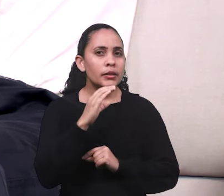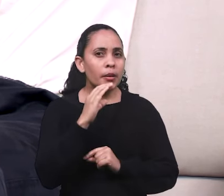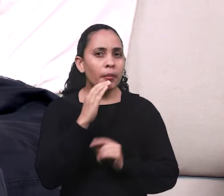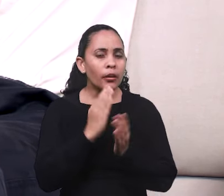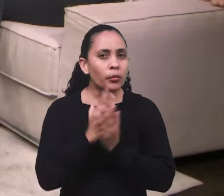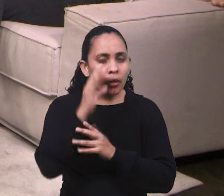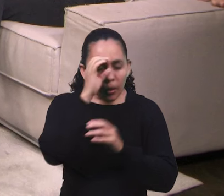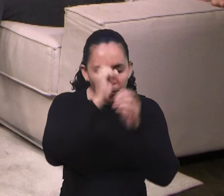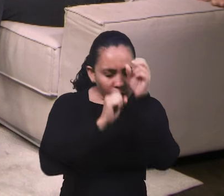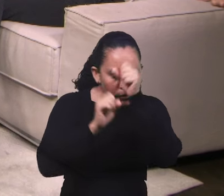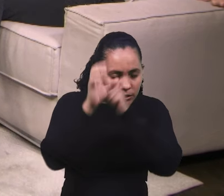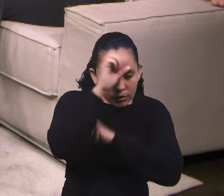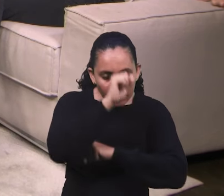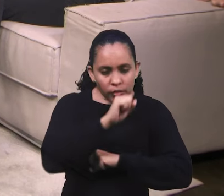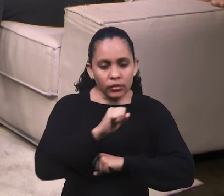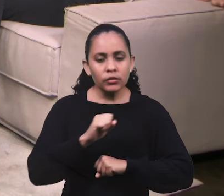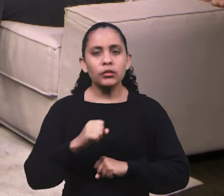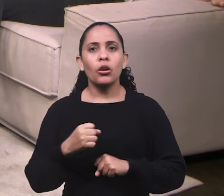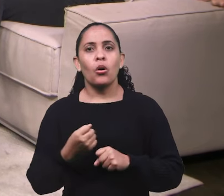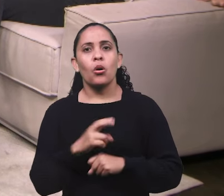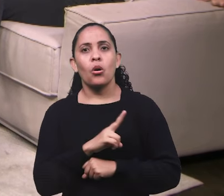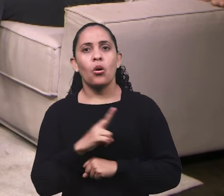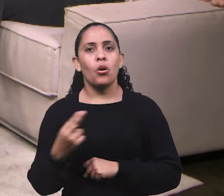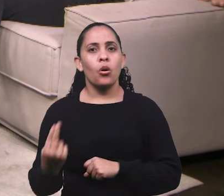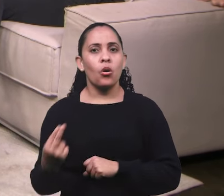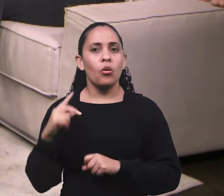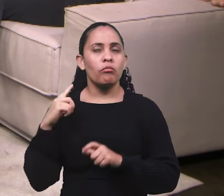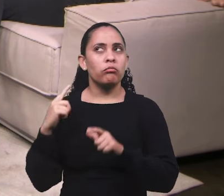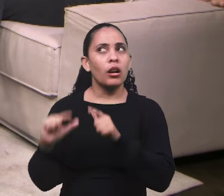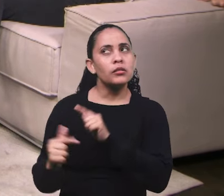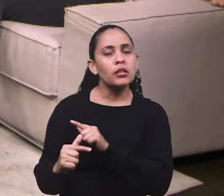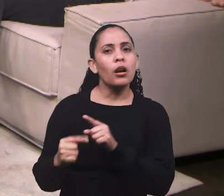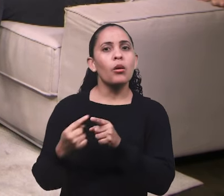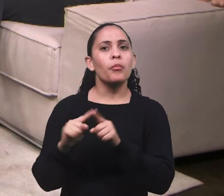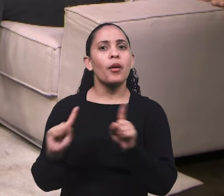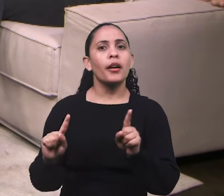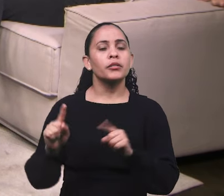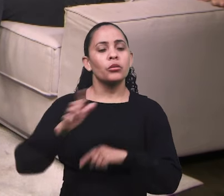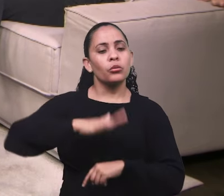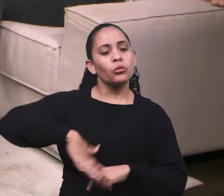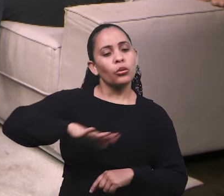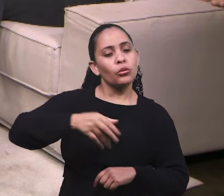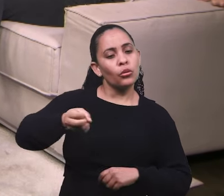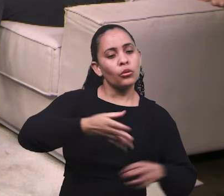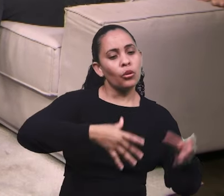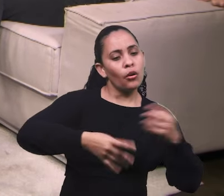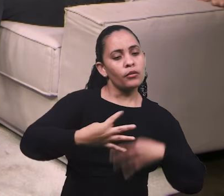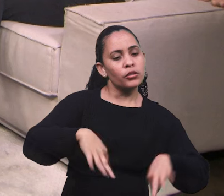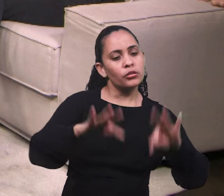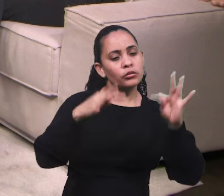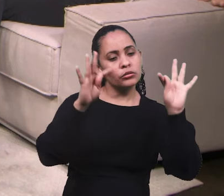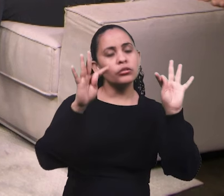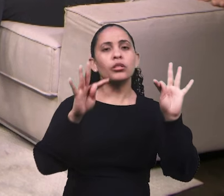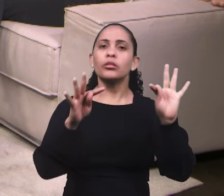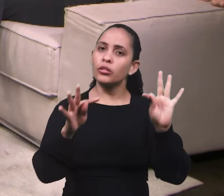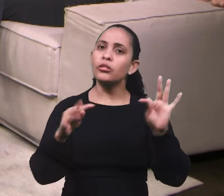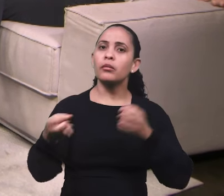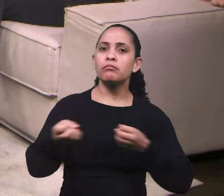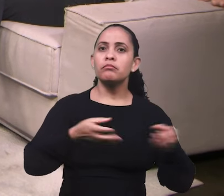por aprendizado nos meios tradicionais, ou se expor a grandes profissionais ali do mercado digital, que às vezes tem muito